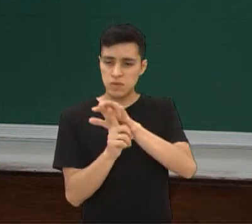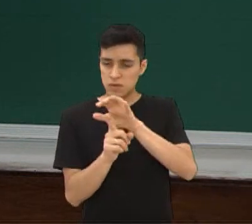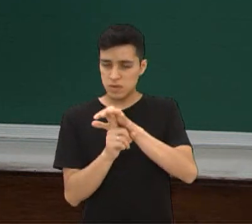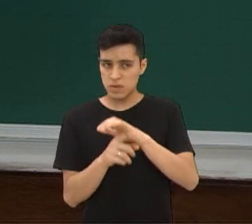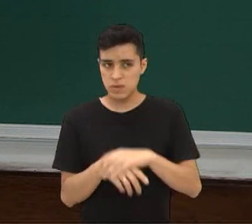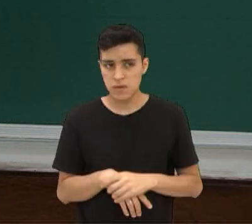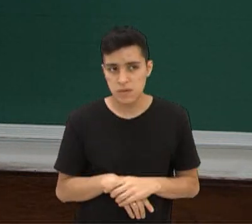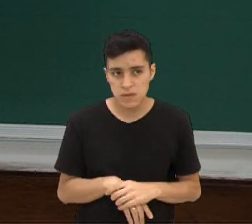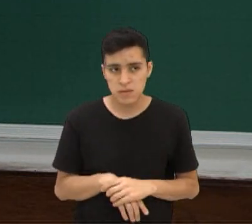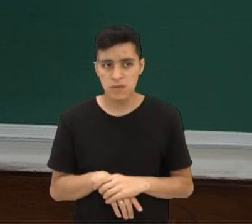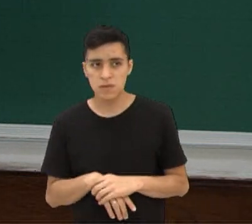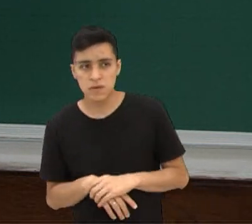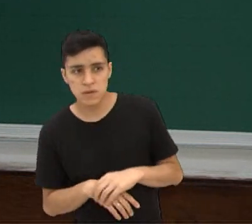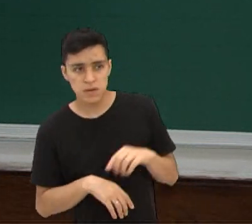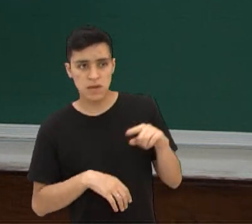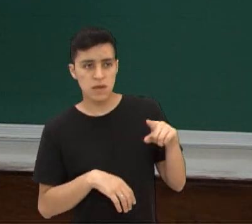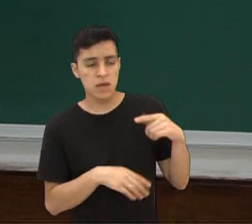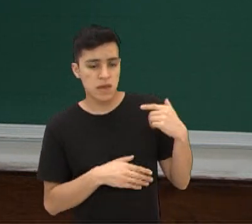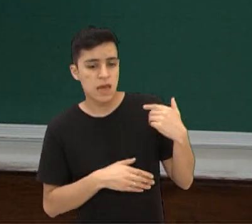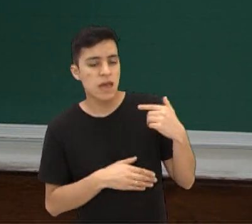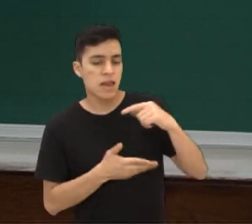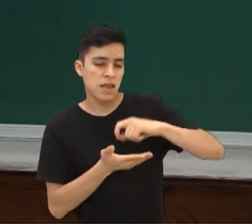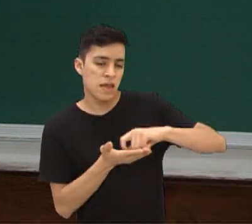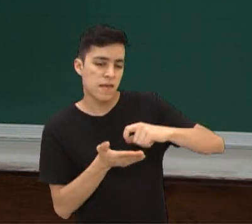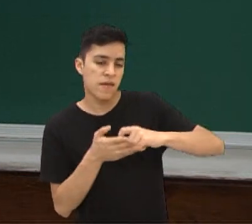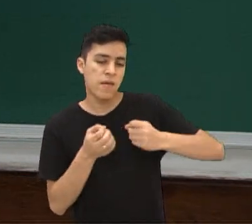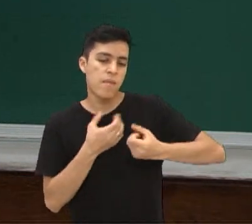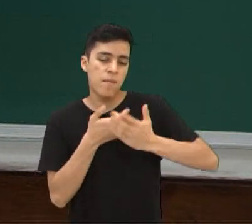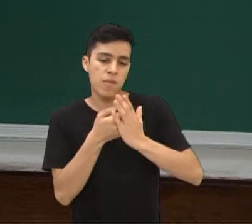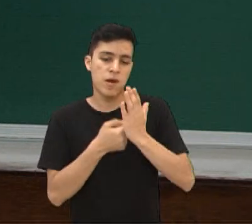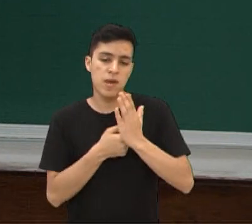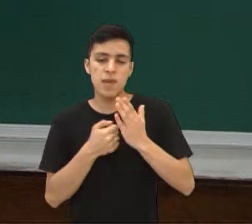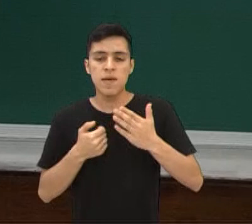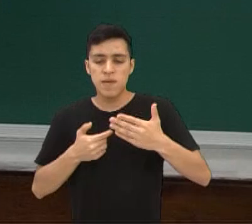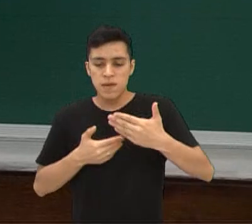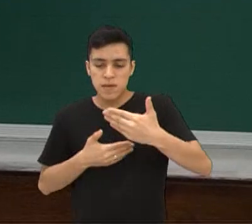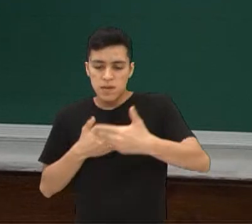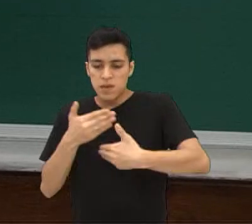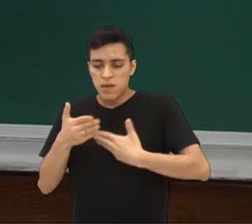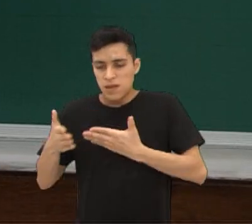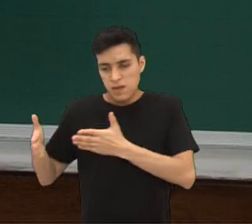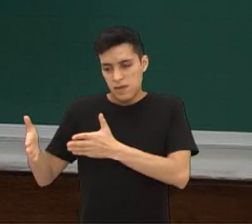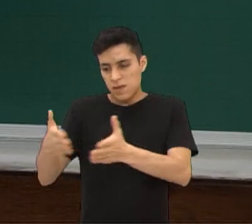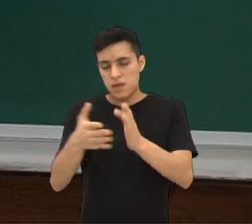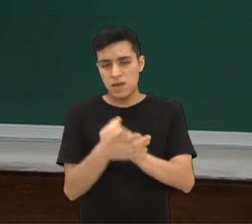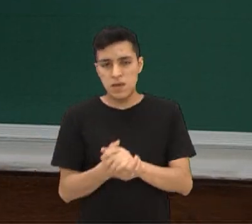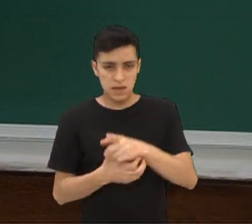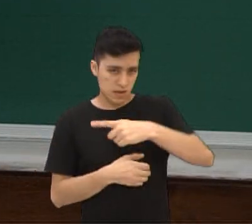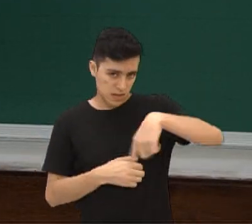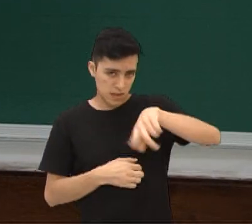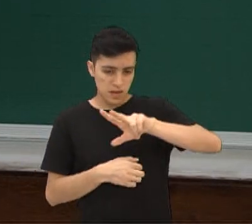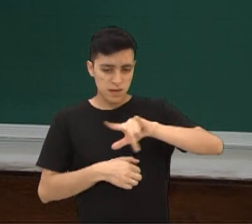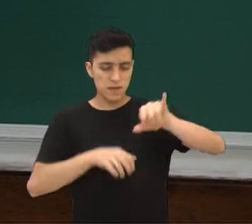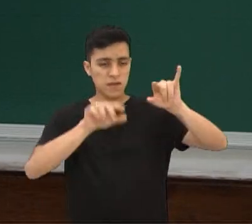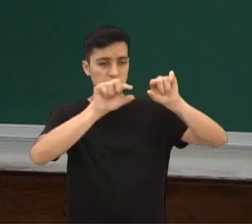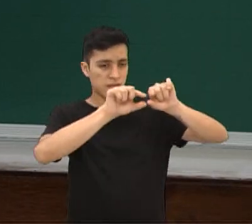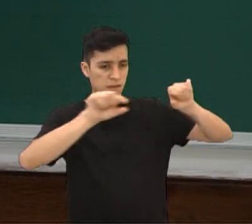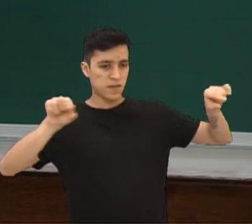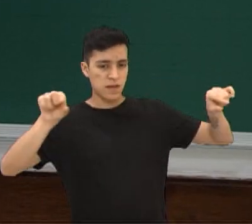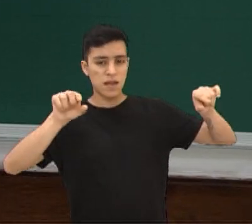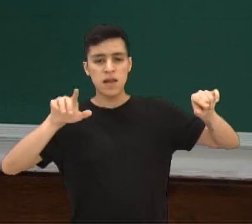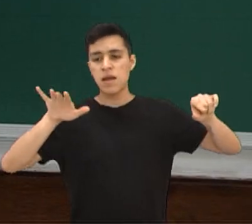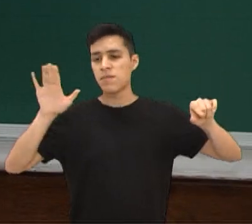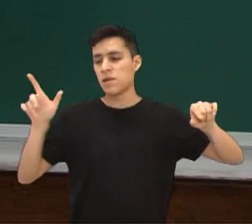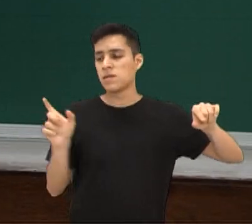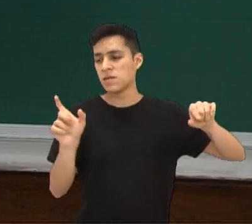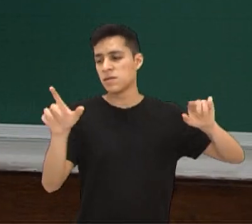caminho. Ele escreveu o poema no meio do caminho. Nós vamos fazer a conexão, juntar as duas frases com o pronome relativo que